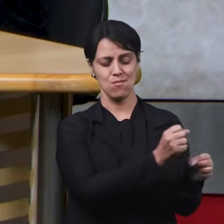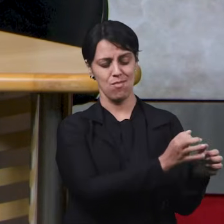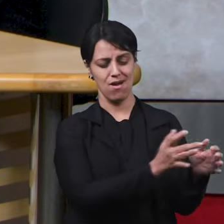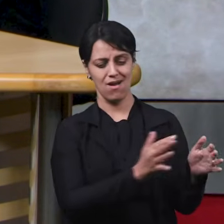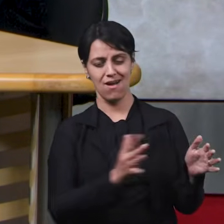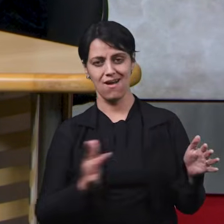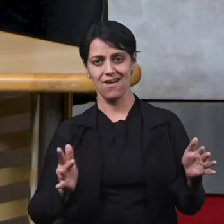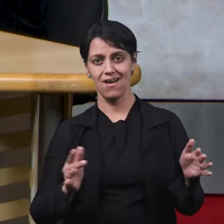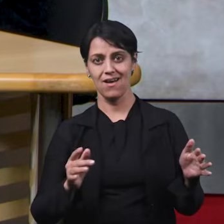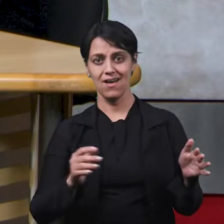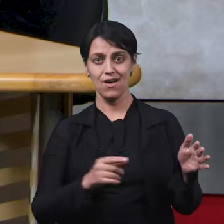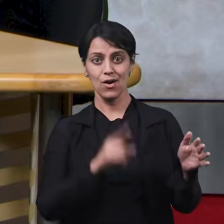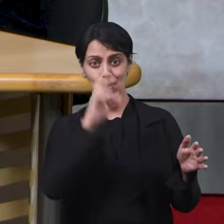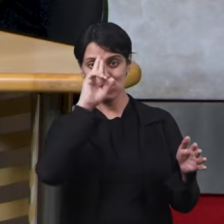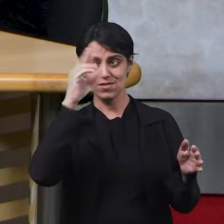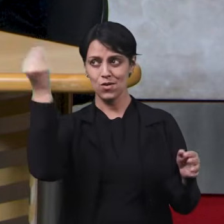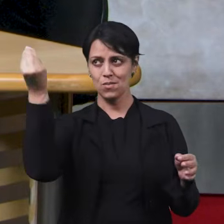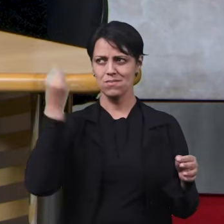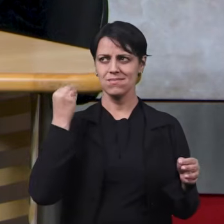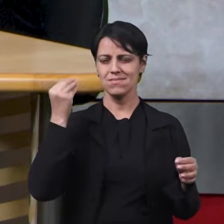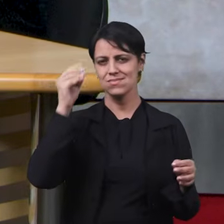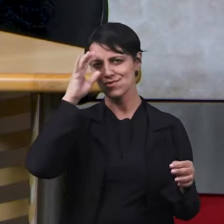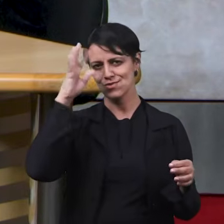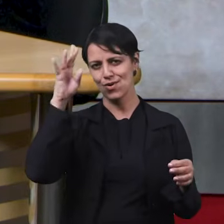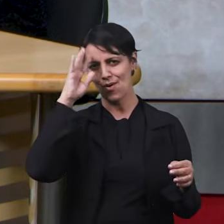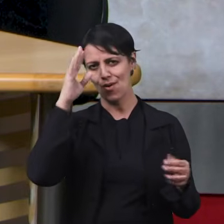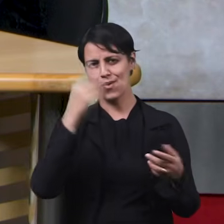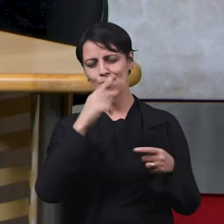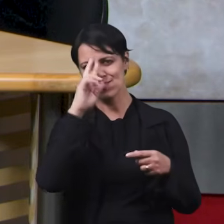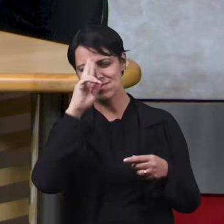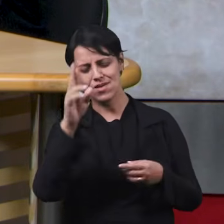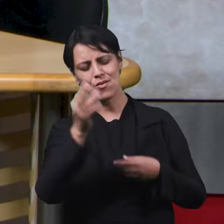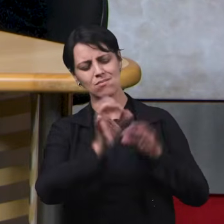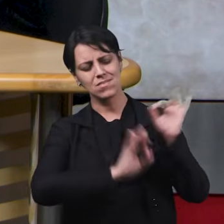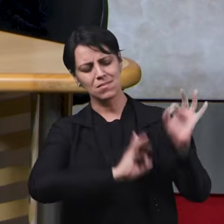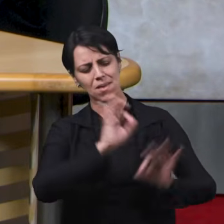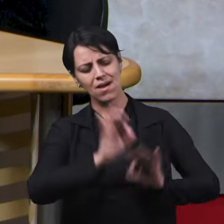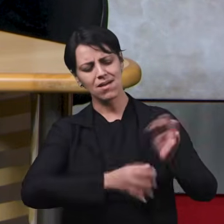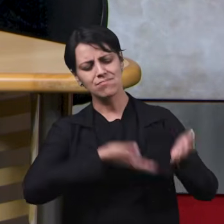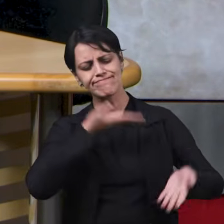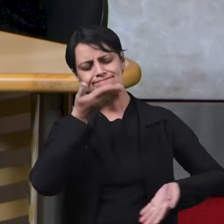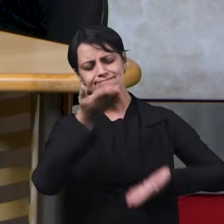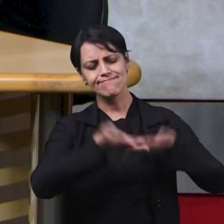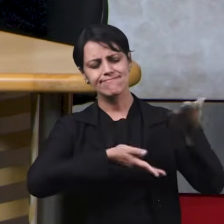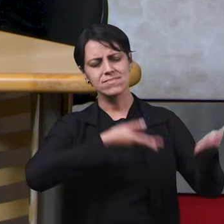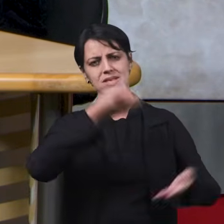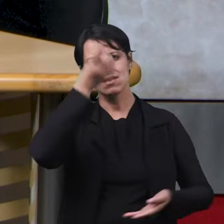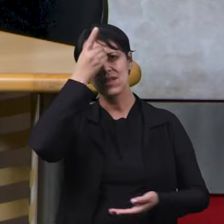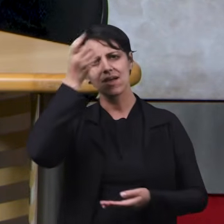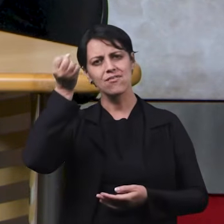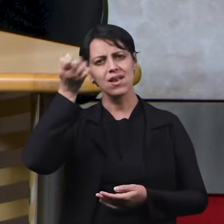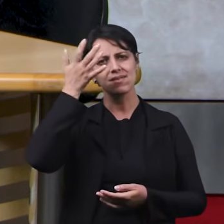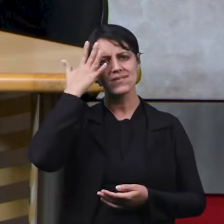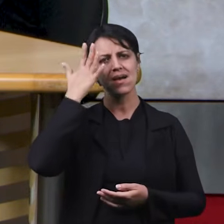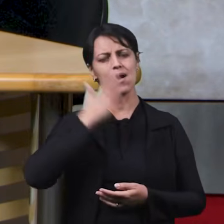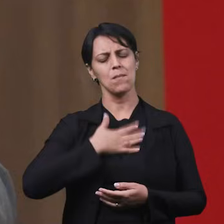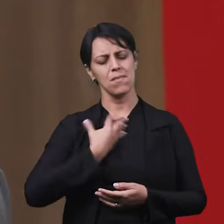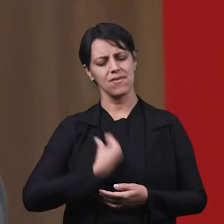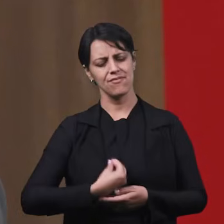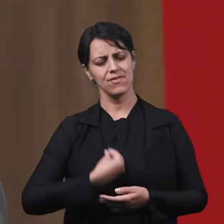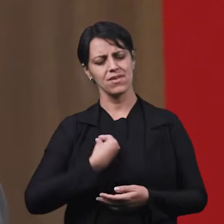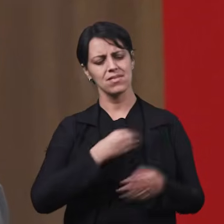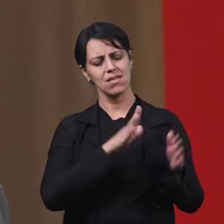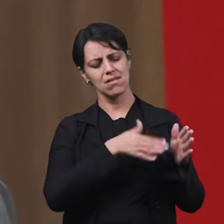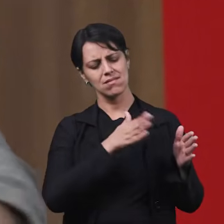anos. O Senhor falou, o Senhor foi me alimentando com dons espirituais, com revelações, a minha conduta, e